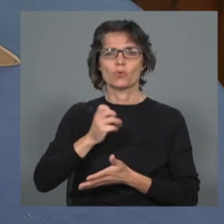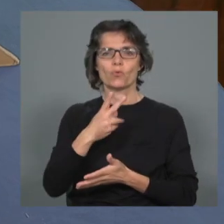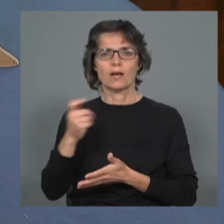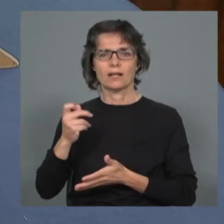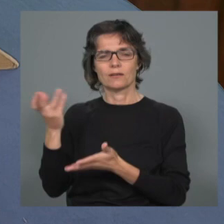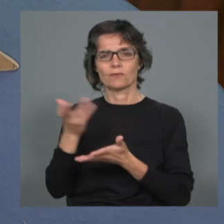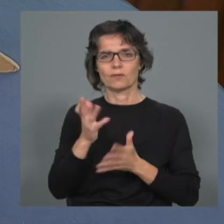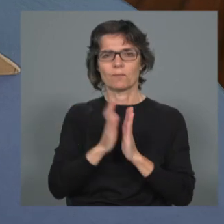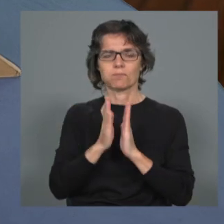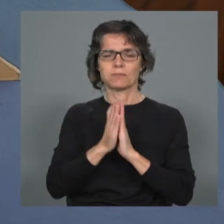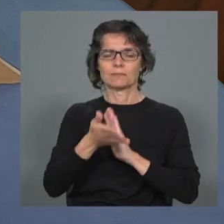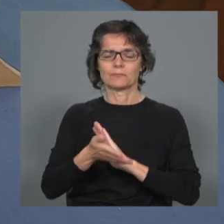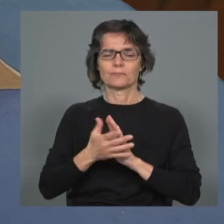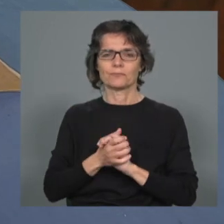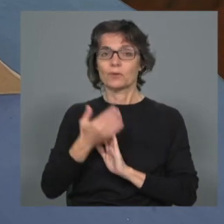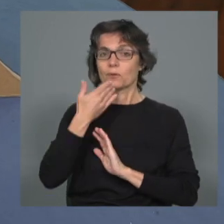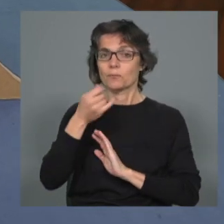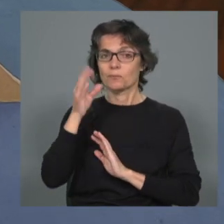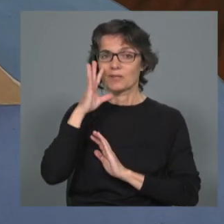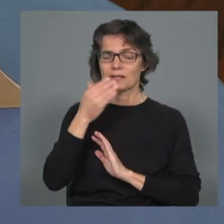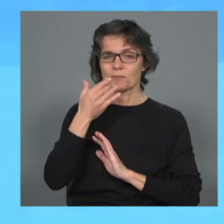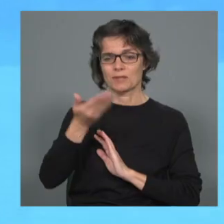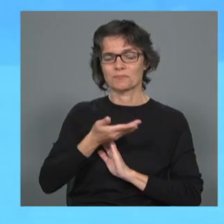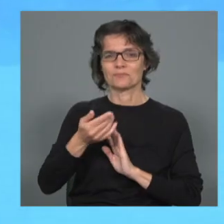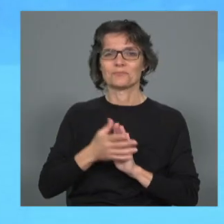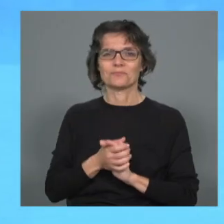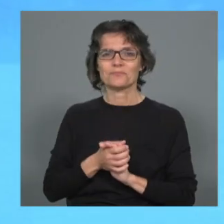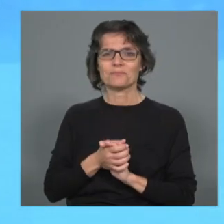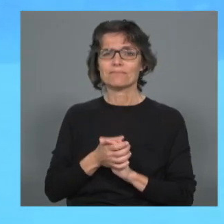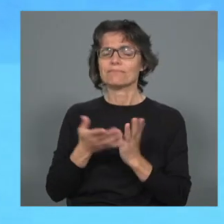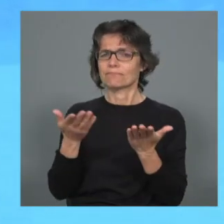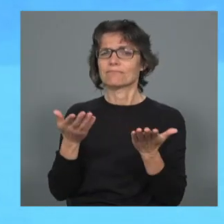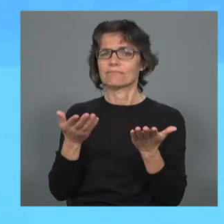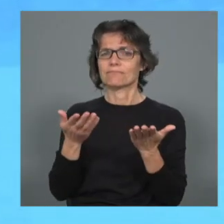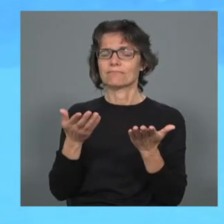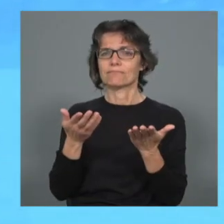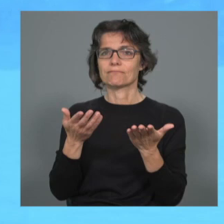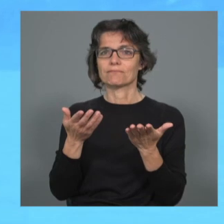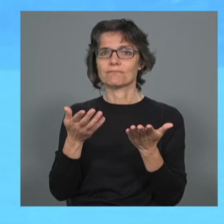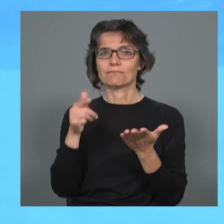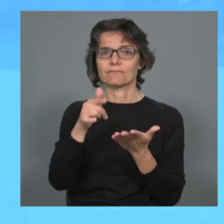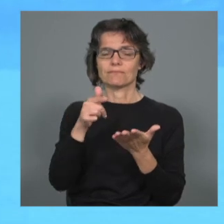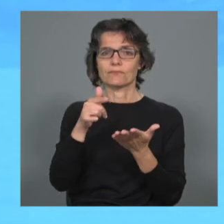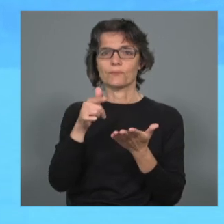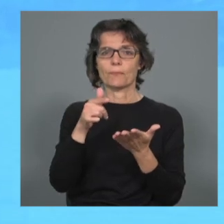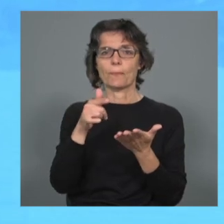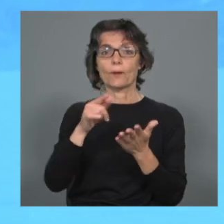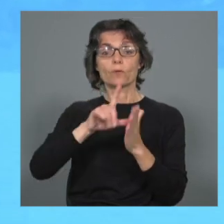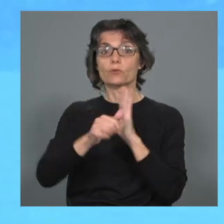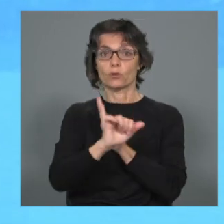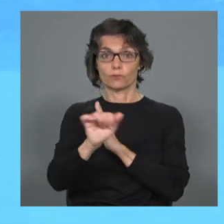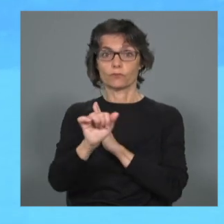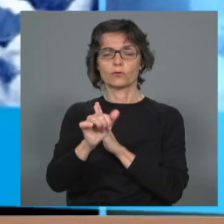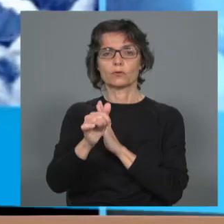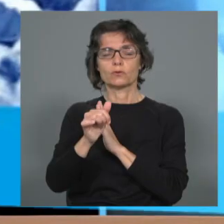por estar connosco. Recorde e partilhe com quem nos segue o que teve na origem deste projeto